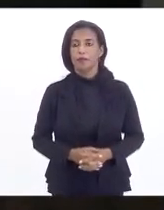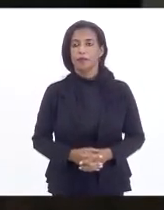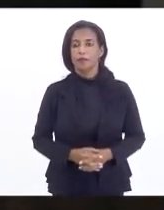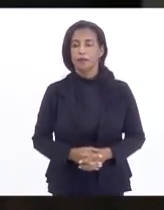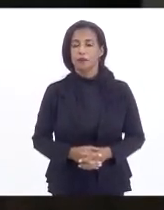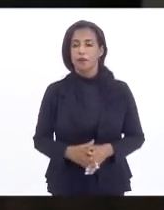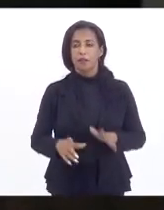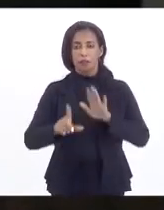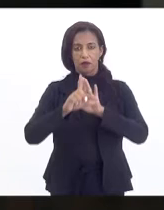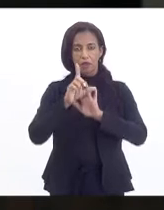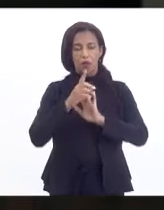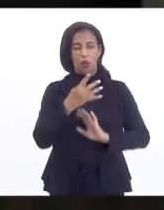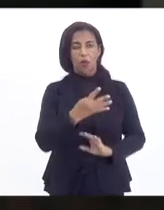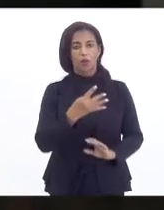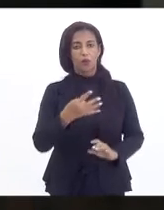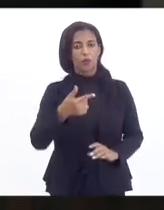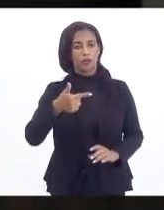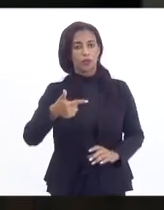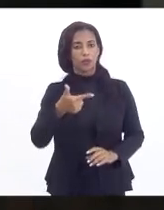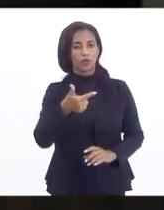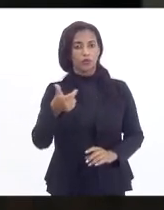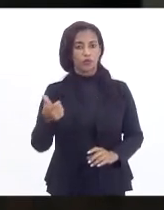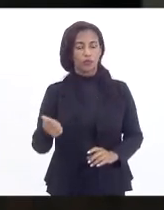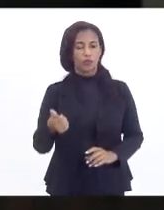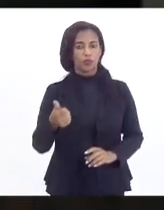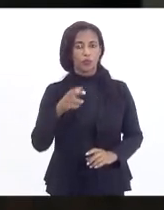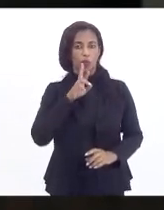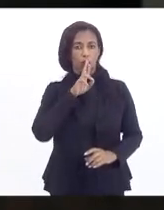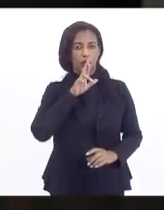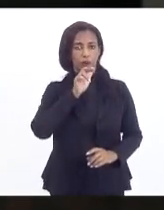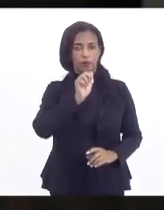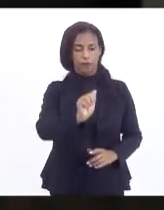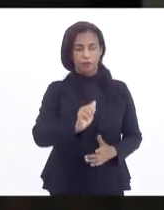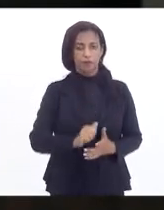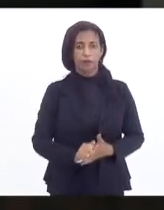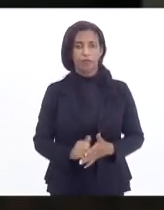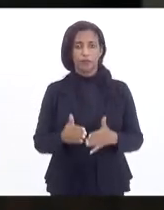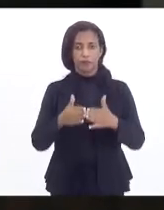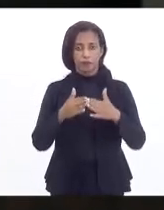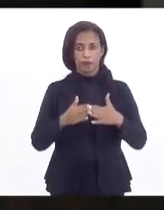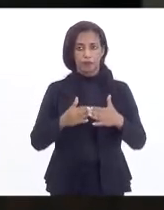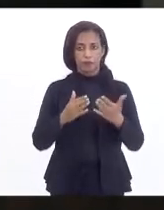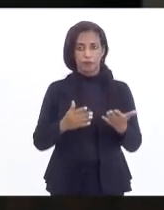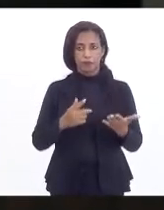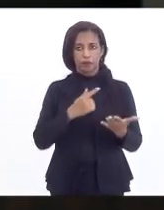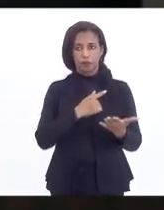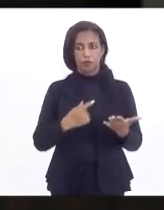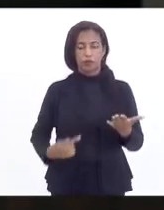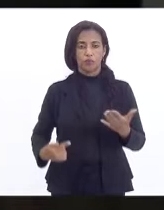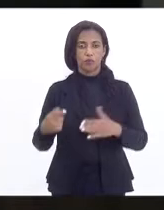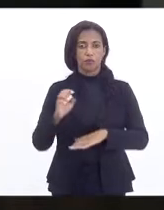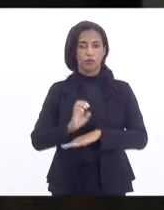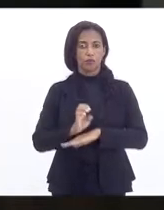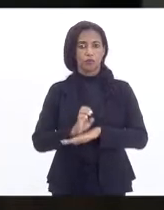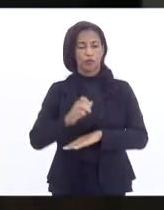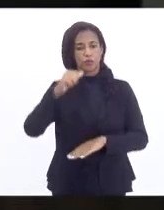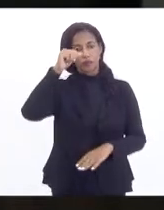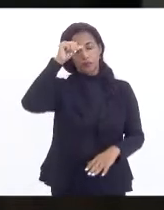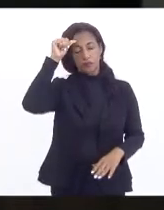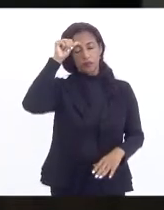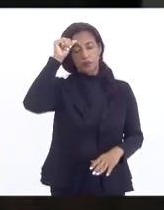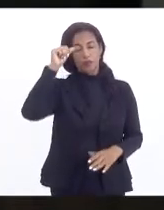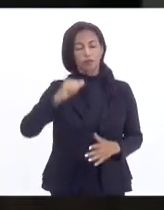Indicação Legislativa número 442/21, de autoria do deputado Rodrigo Amorim. Solicita ao excelentíssimo governador do Estado do Rio de Janeiro, o senhor Cláudio